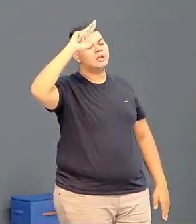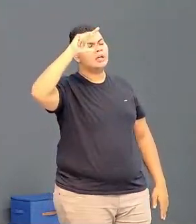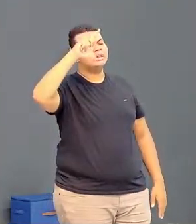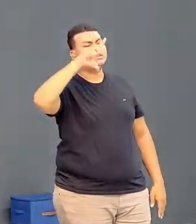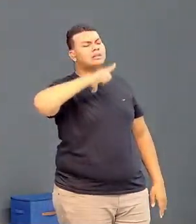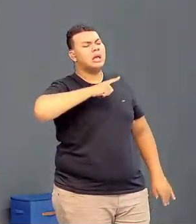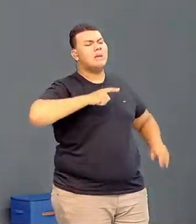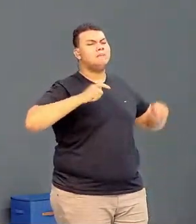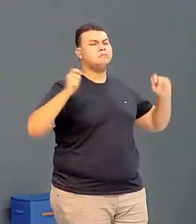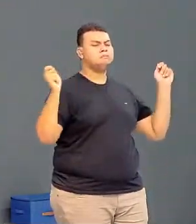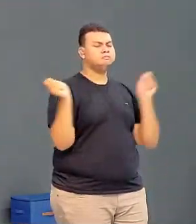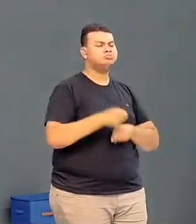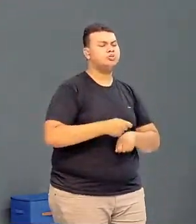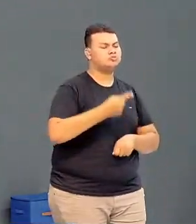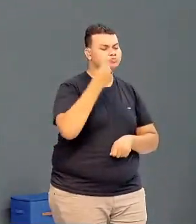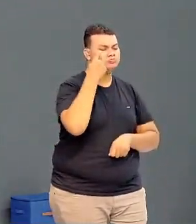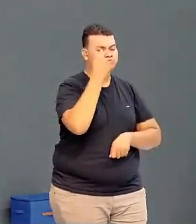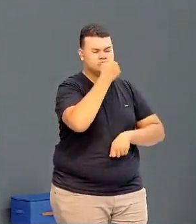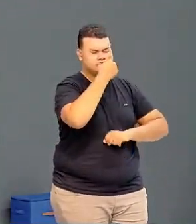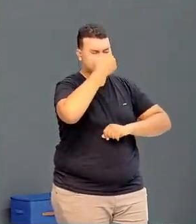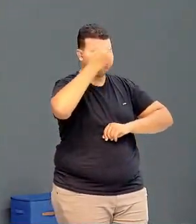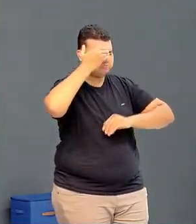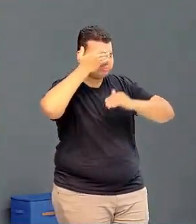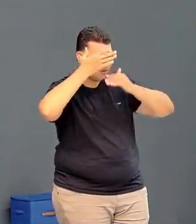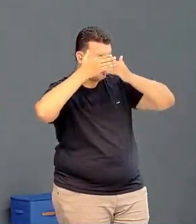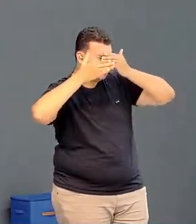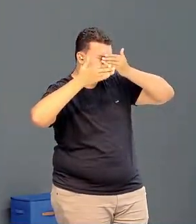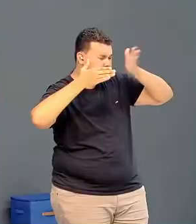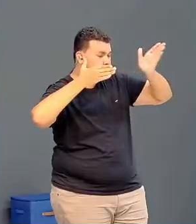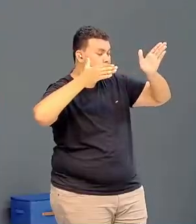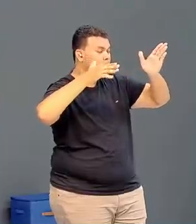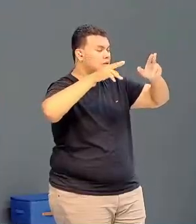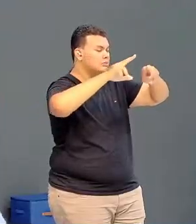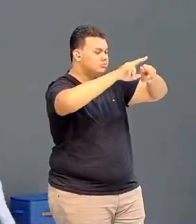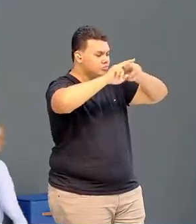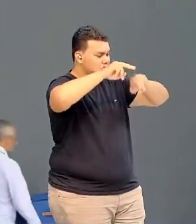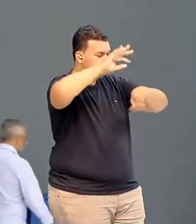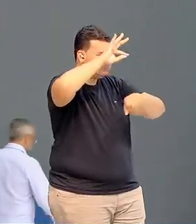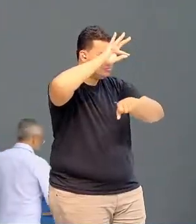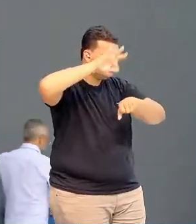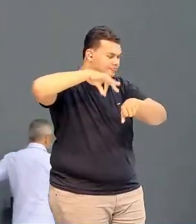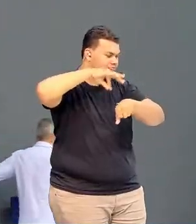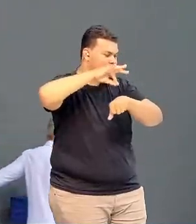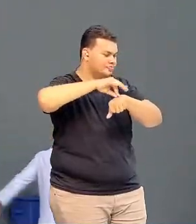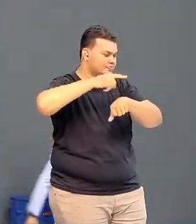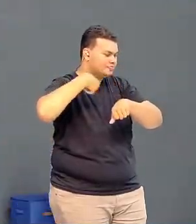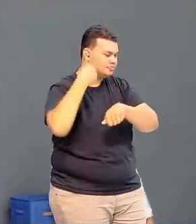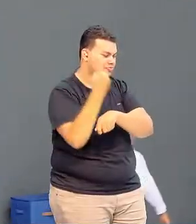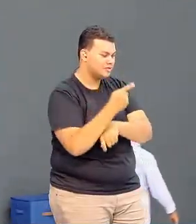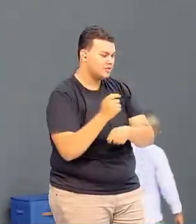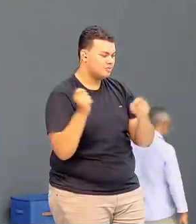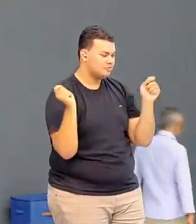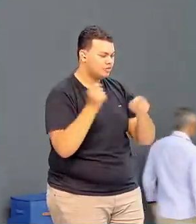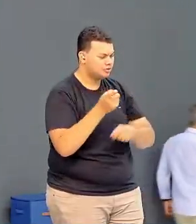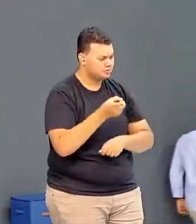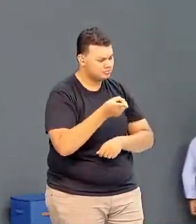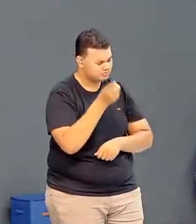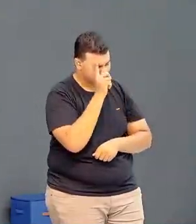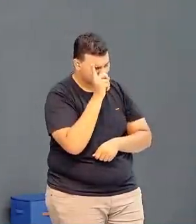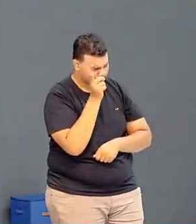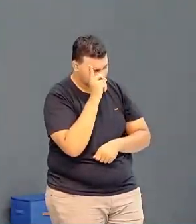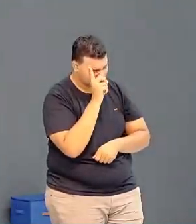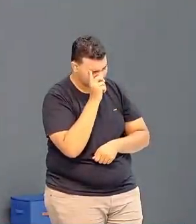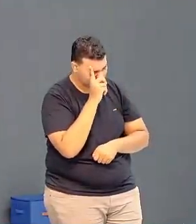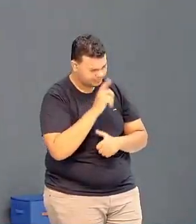tem conseguido abrir os nossos olhos através do teu Espírito Santo, nos convencendo todos os